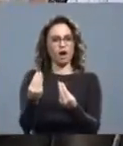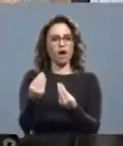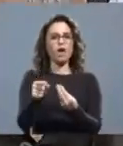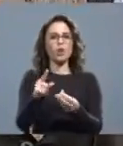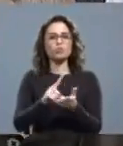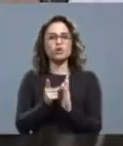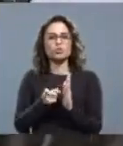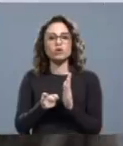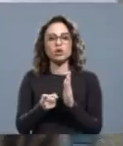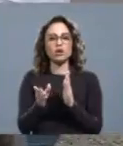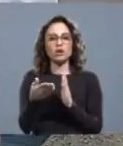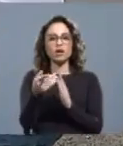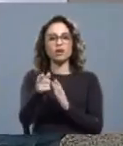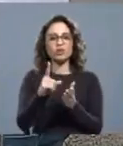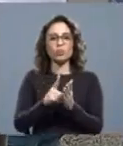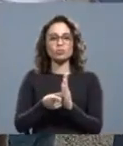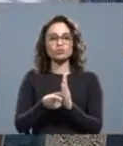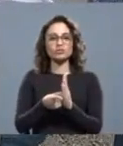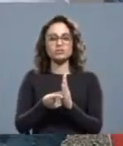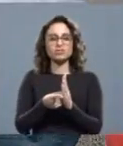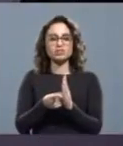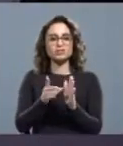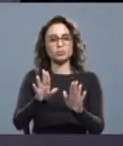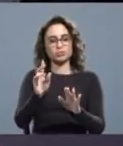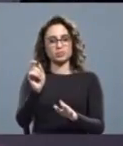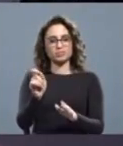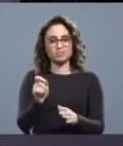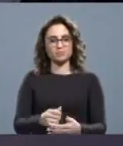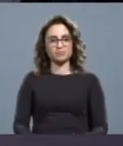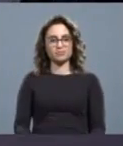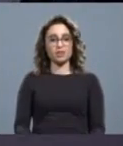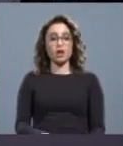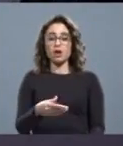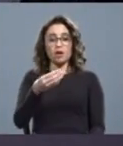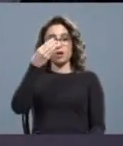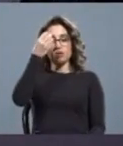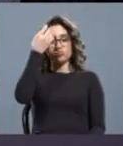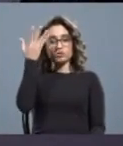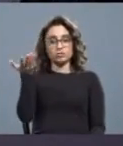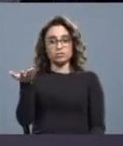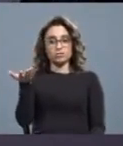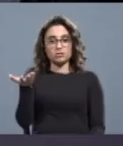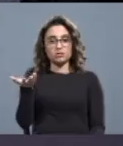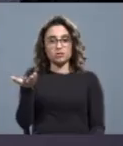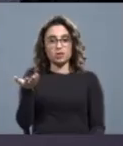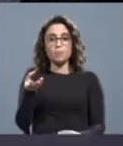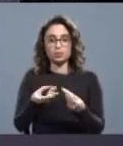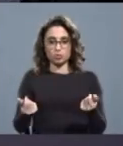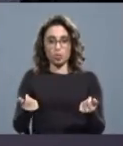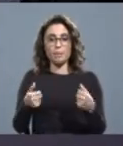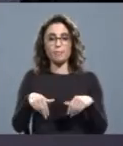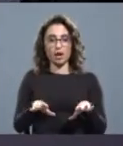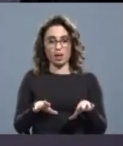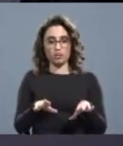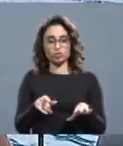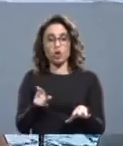projeto? Isto é um projeto de... Agora passou. Passou, mas que é um grupo que